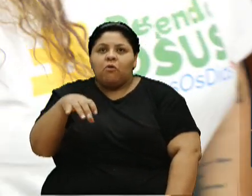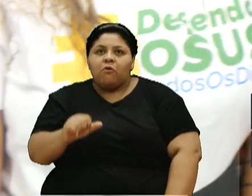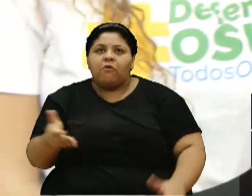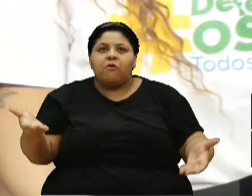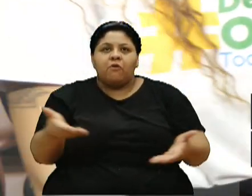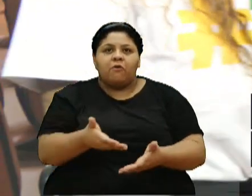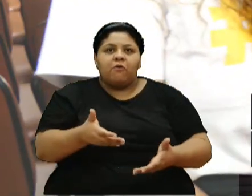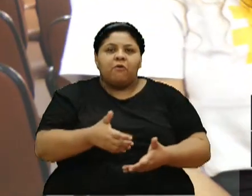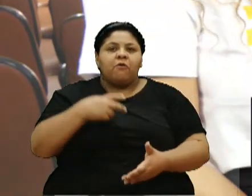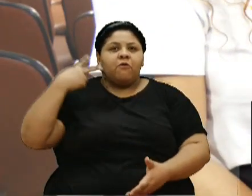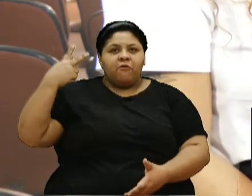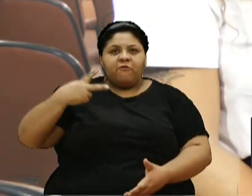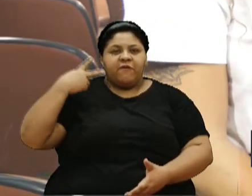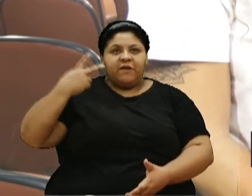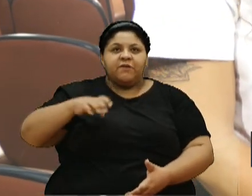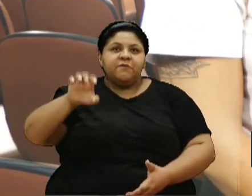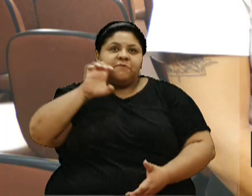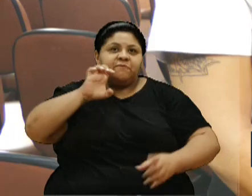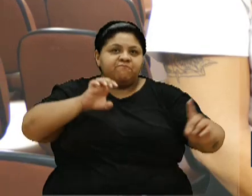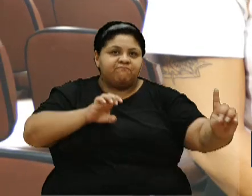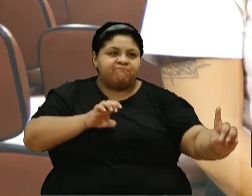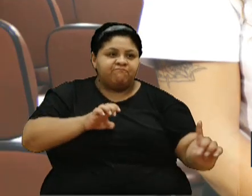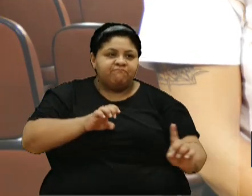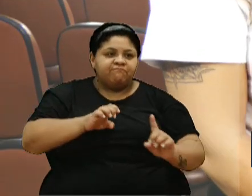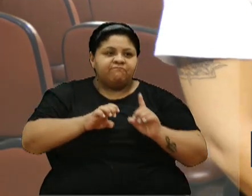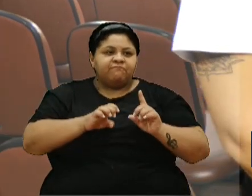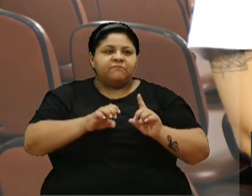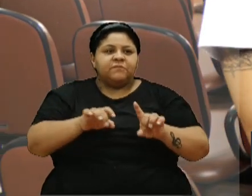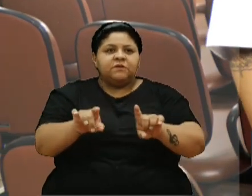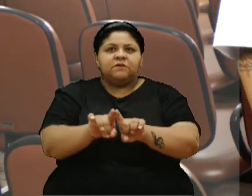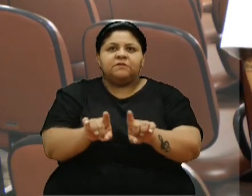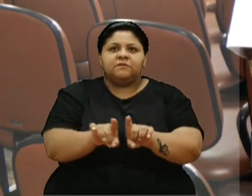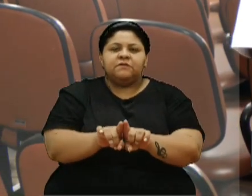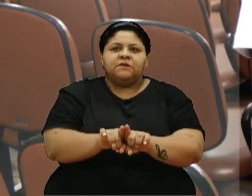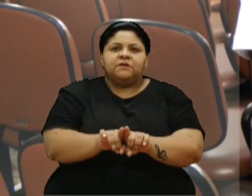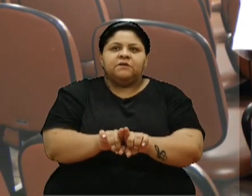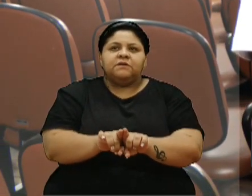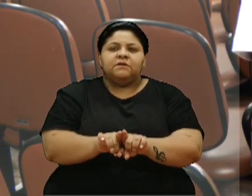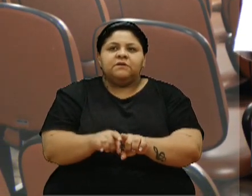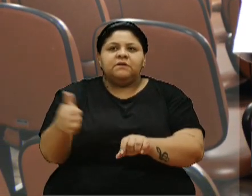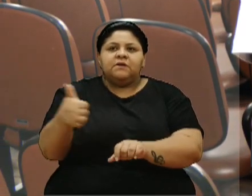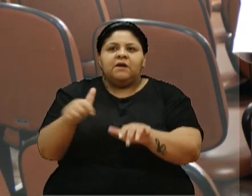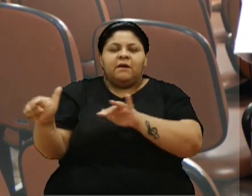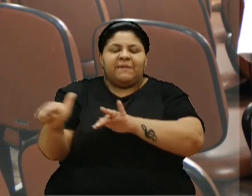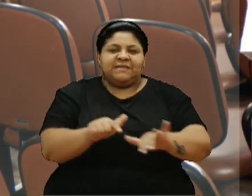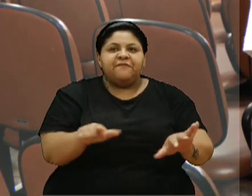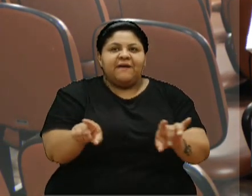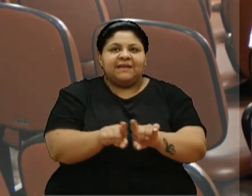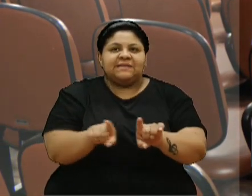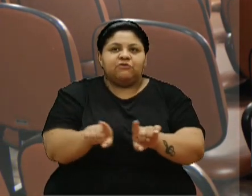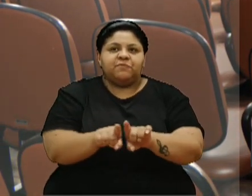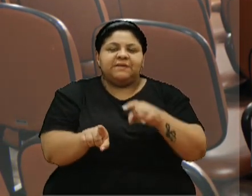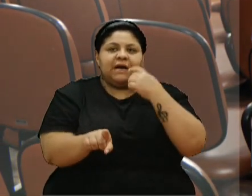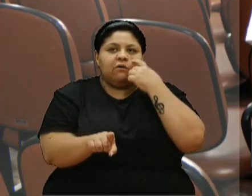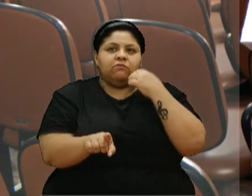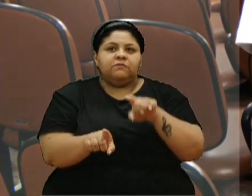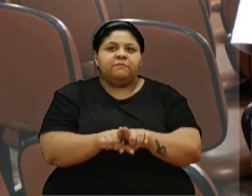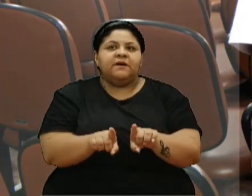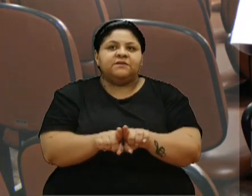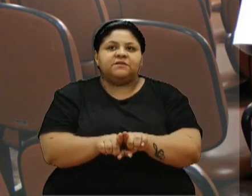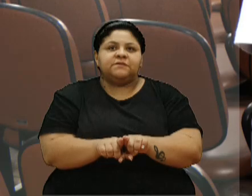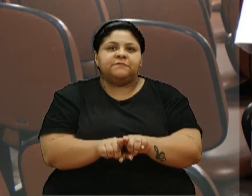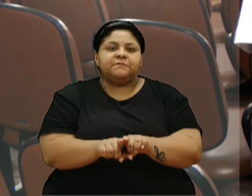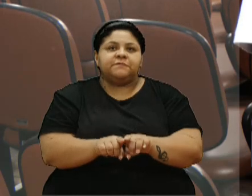vereadora Estela Balardim, do Partido dos Trabalhadores. Vereadora Estela, importante essa primeira semana de luta, né? A comissão, melhor dizendo, a